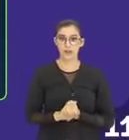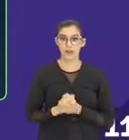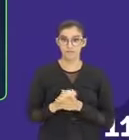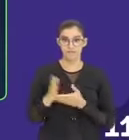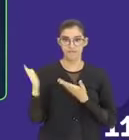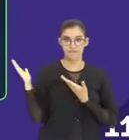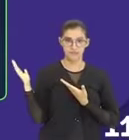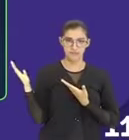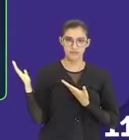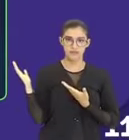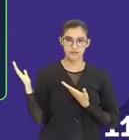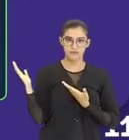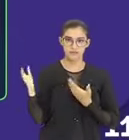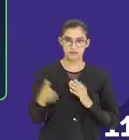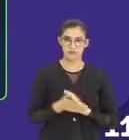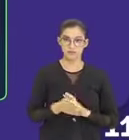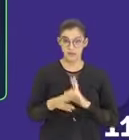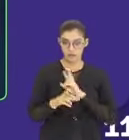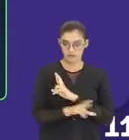Ah, quer ver? Repara aqui, ó.